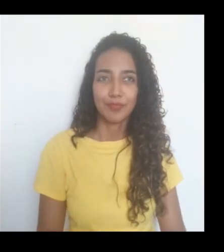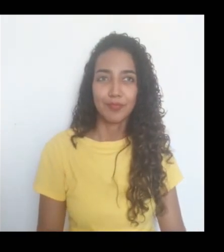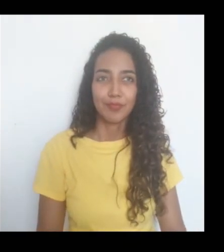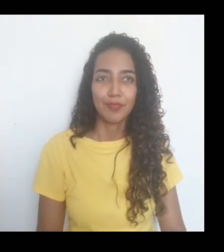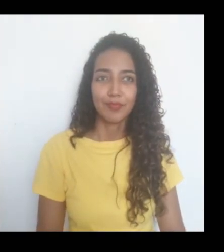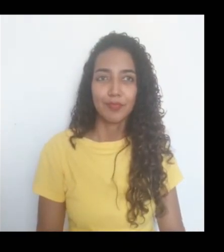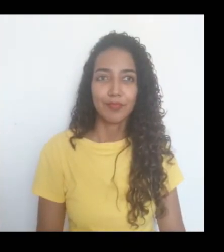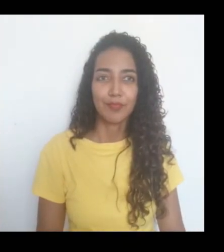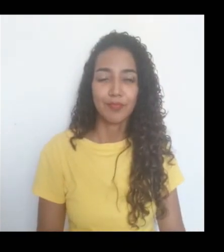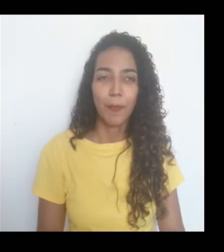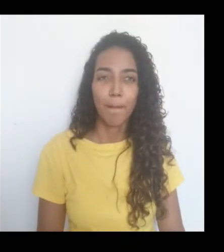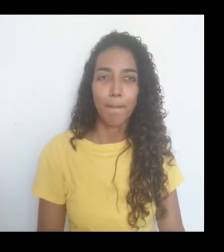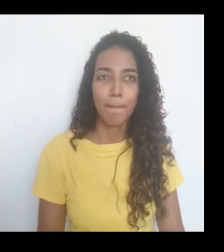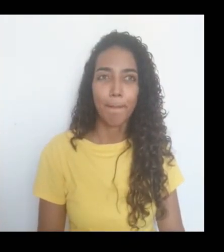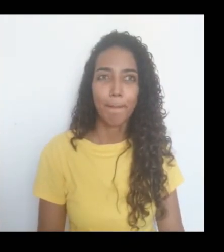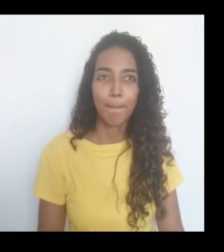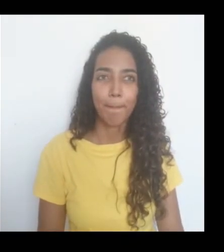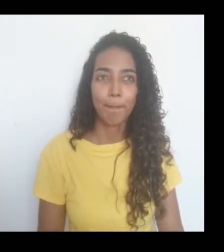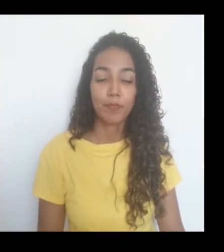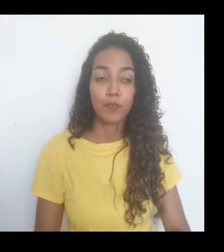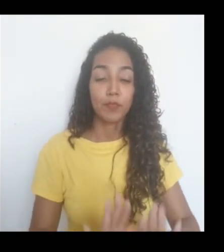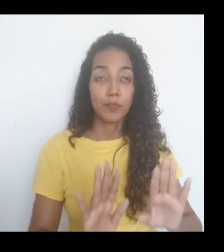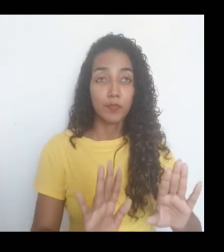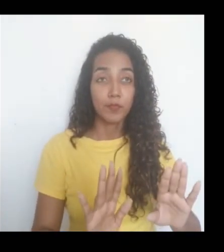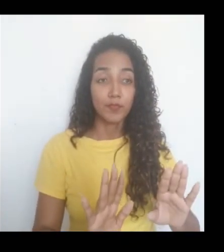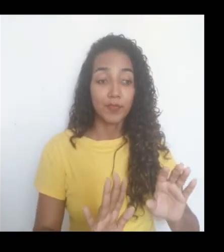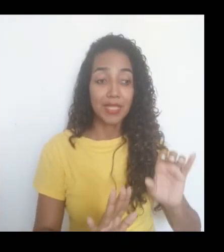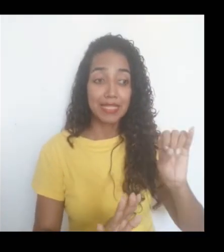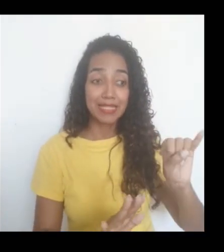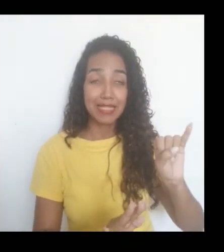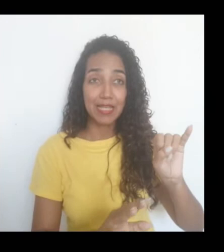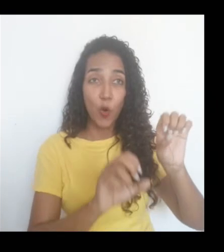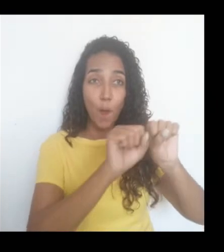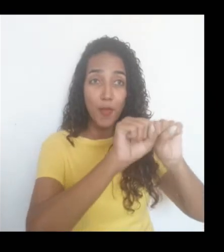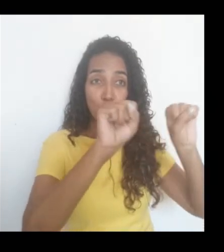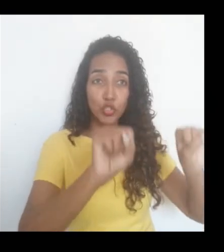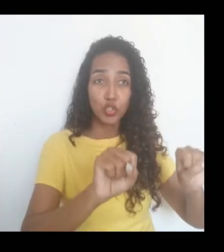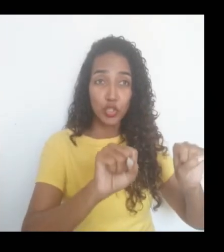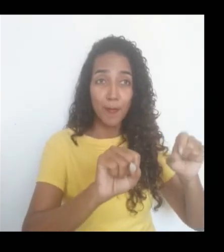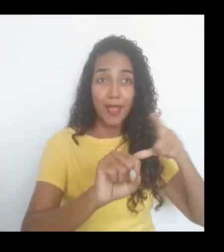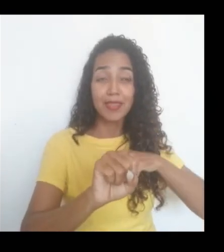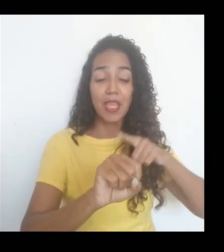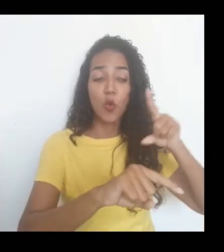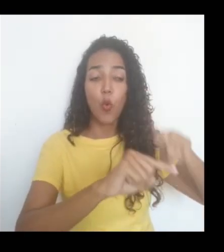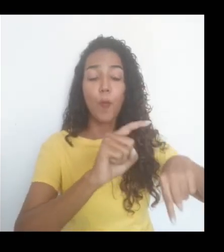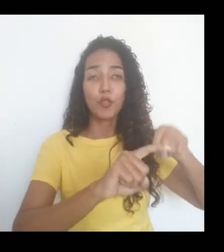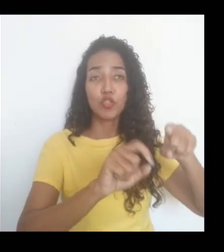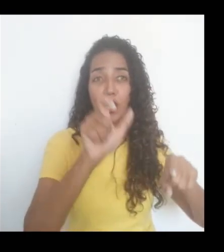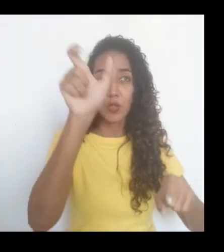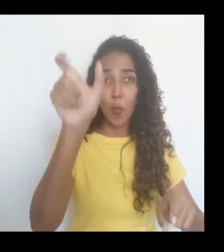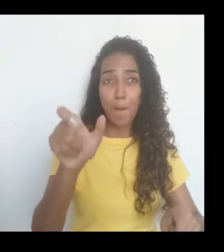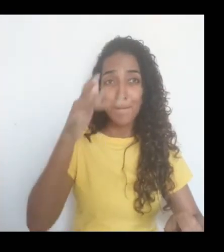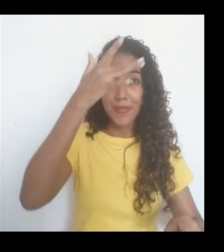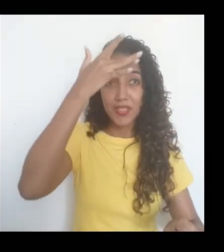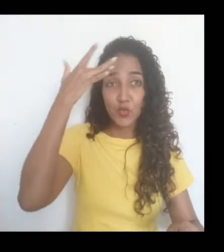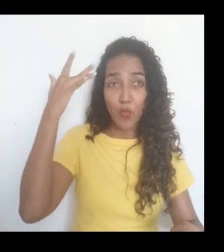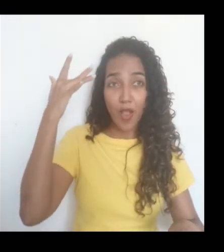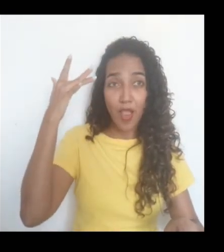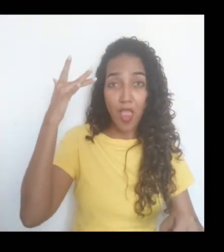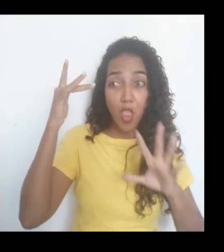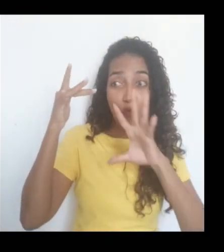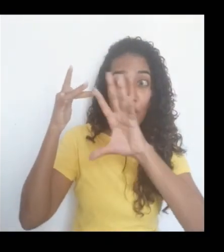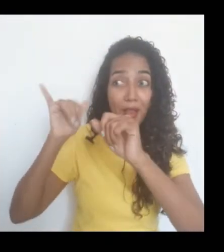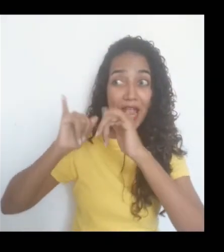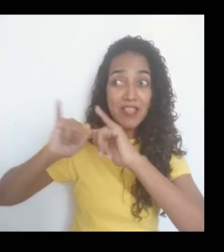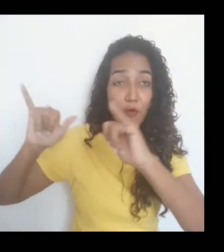pessoa, que eu vou colocar todas as características, todos os dados de uma pessoa. Não. Eu tenho que ter foco.